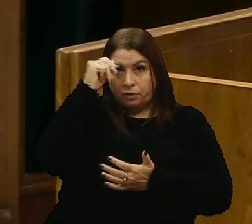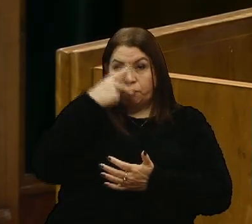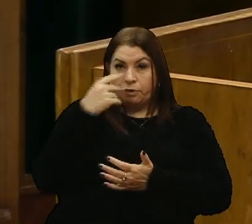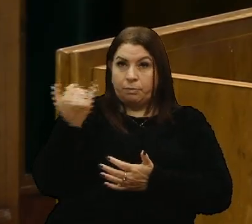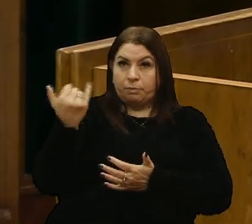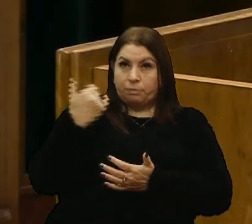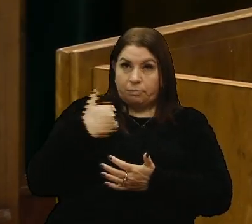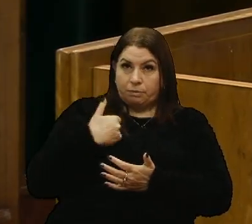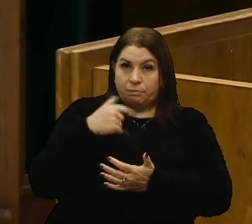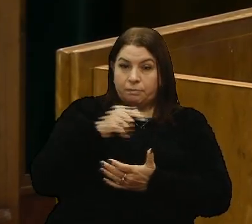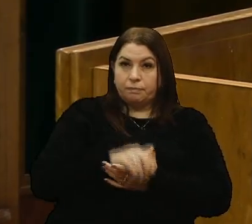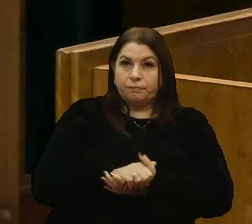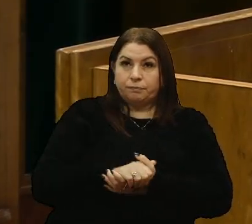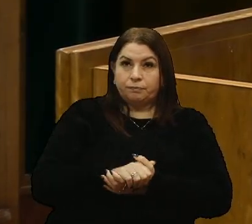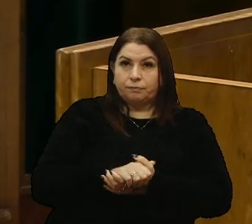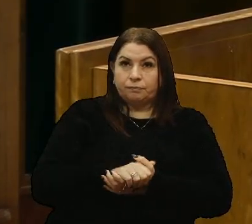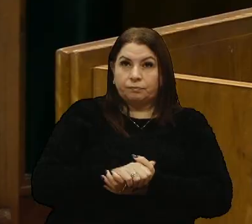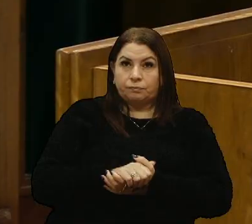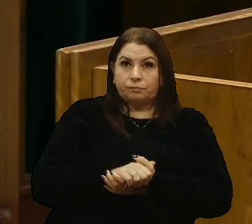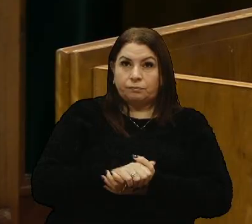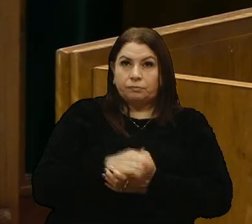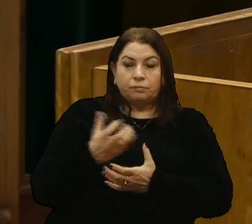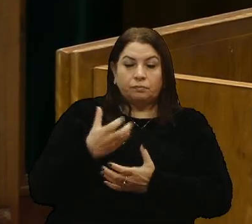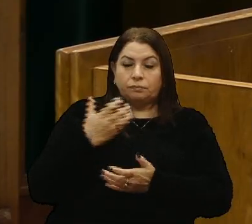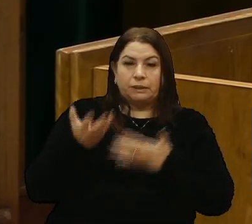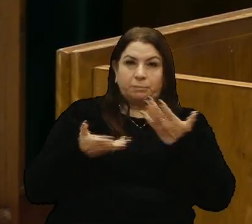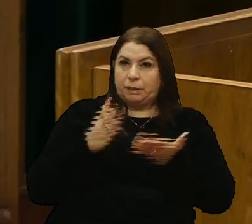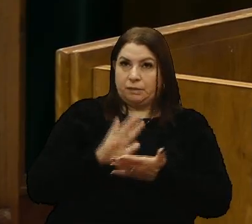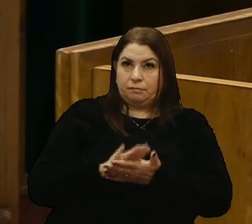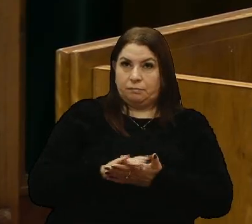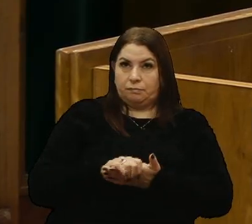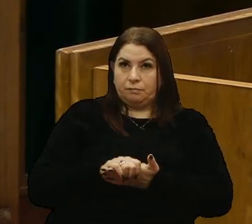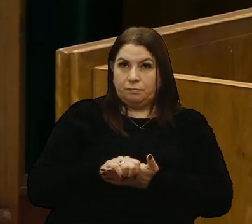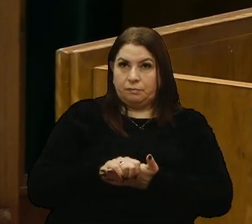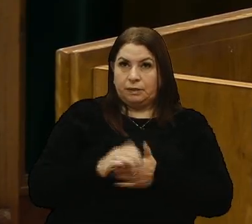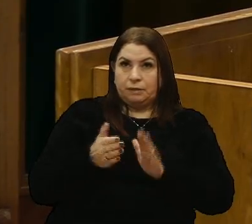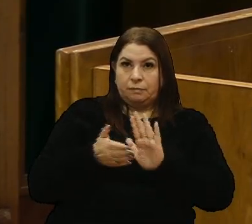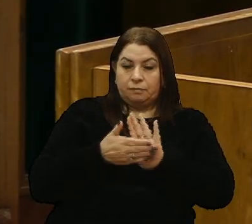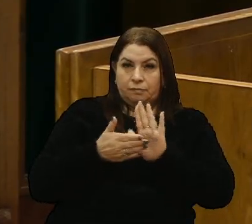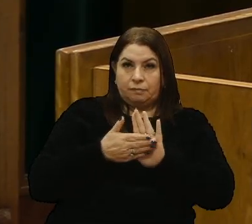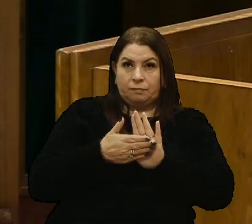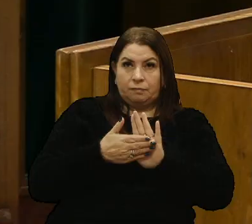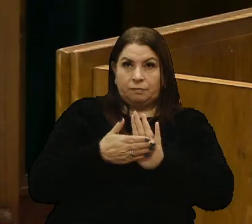mim, ele não quis me atender nessa